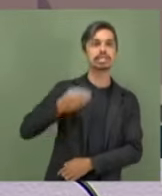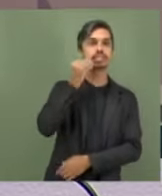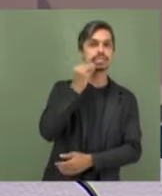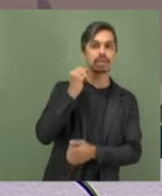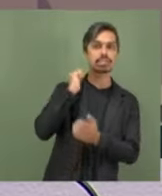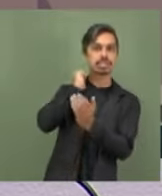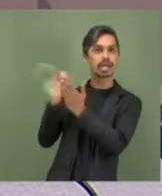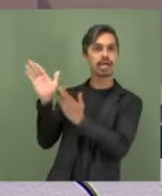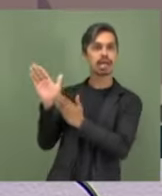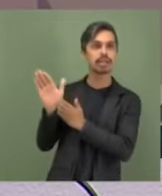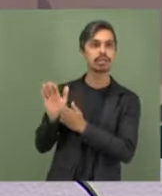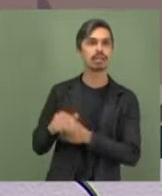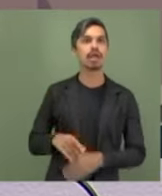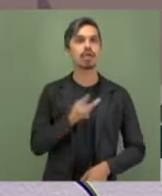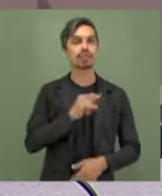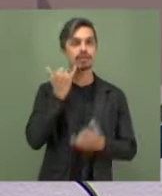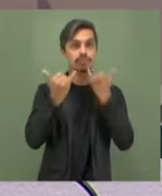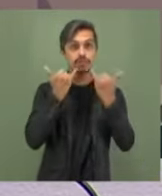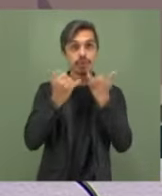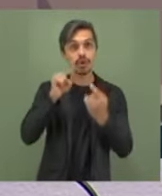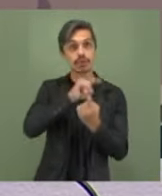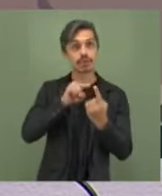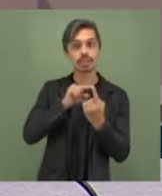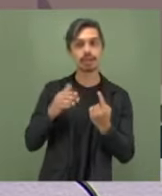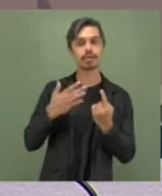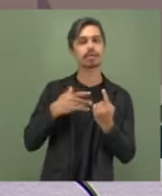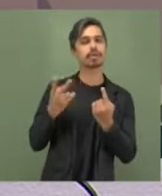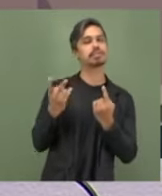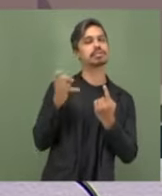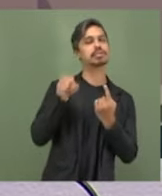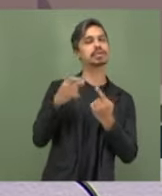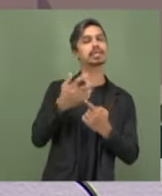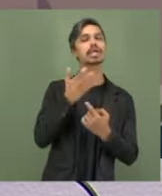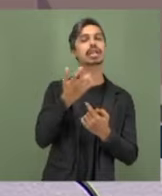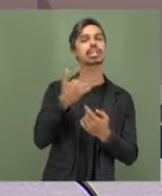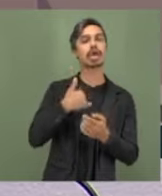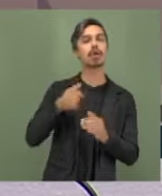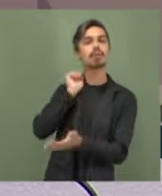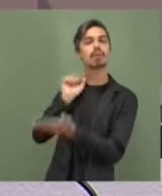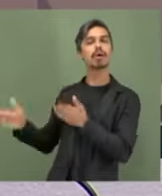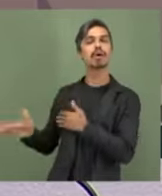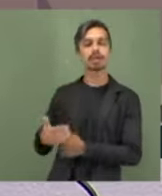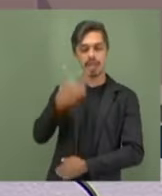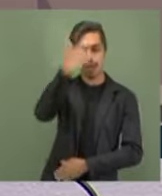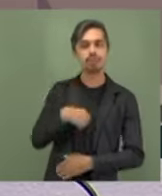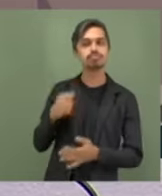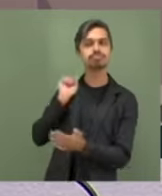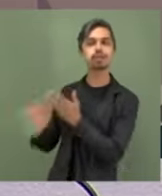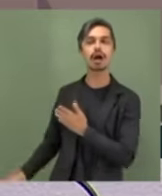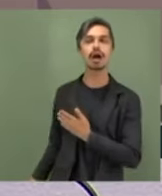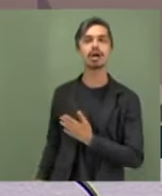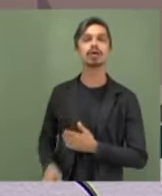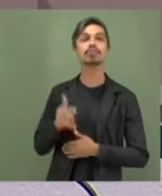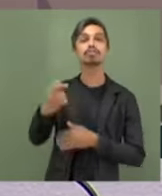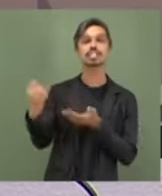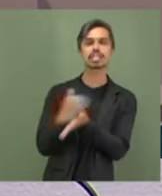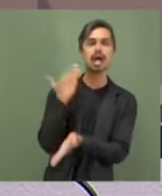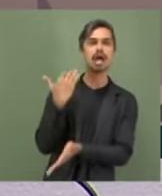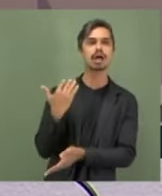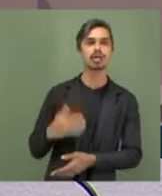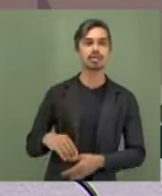tenho informações que o grande objetivo era deportarem-me de volta, quiseram-me impedir de mostrar aquilo que as televisões não quiseram mostrar, porque